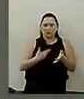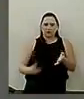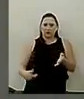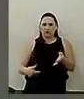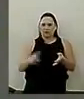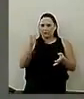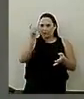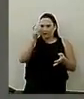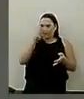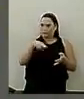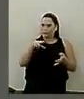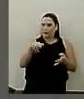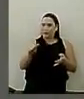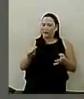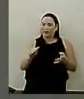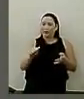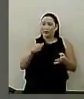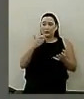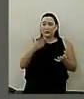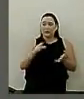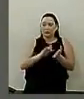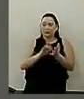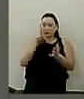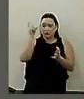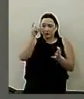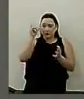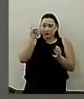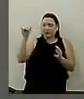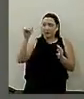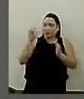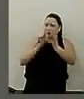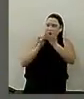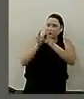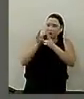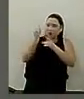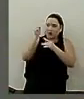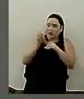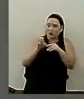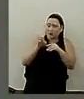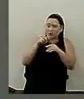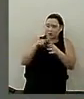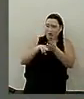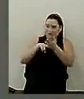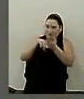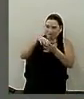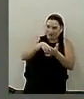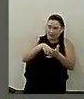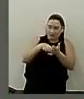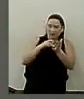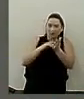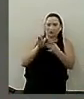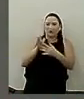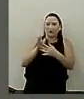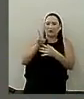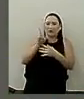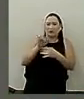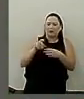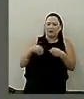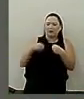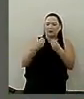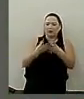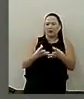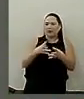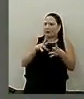Satanás. Quando Satanás disse para Jesus que se ele prostrasse e o adorasse, ele lhe daria todos